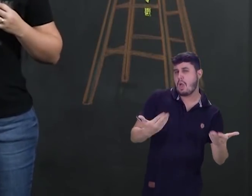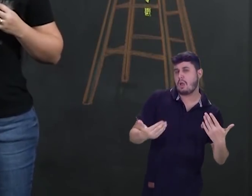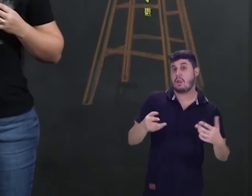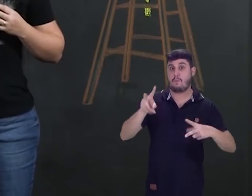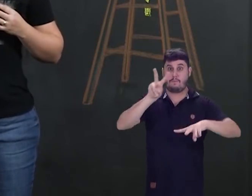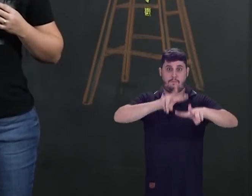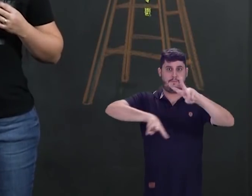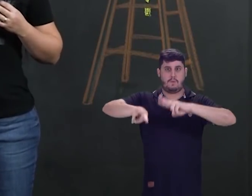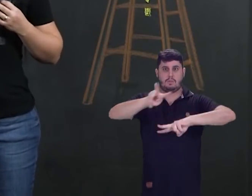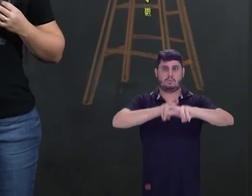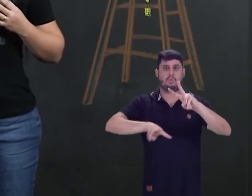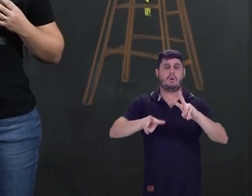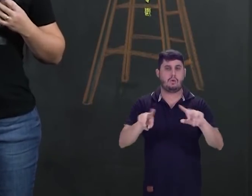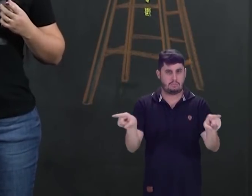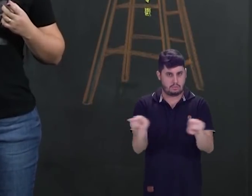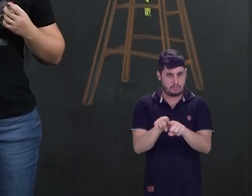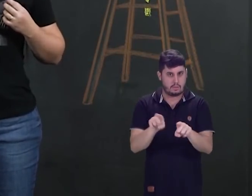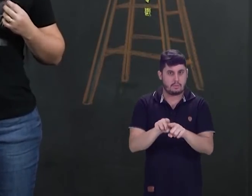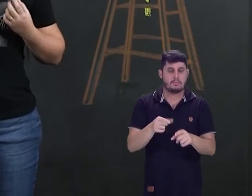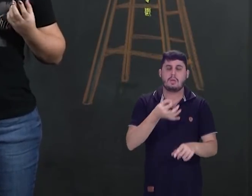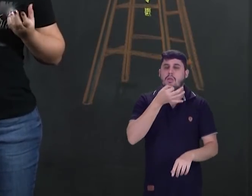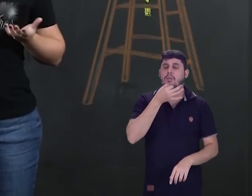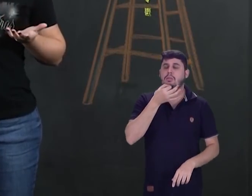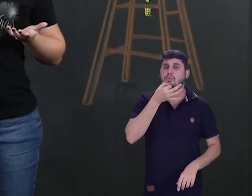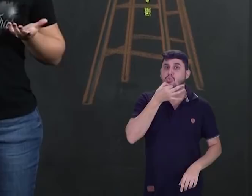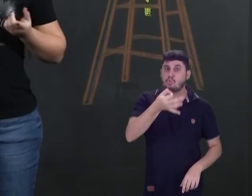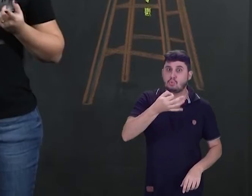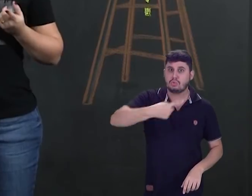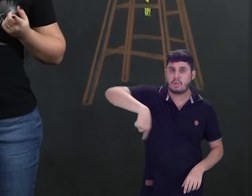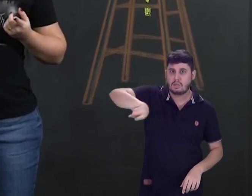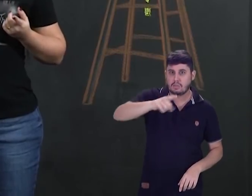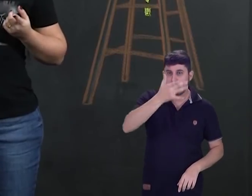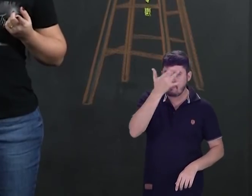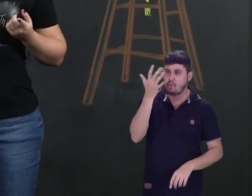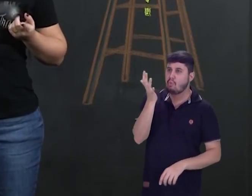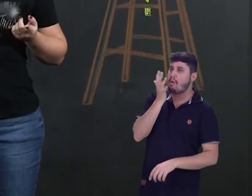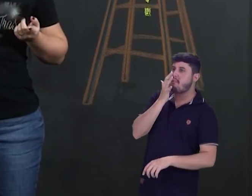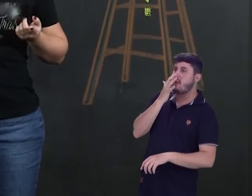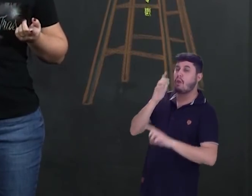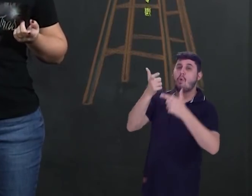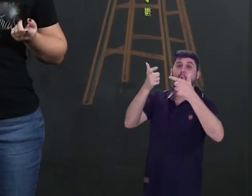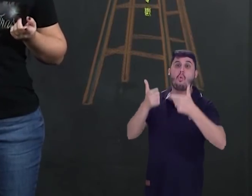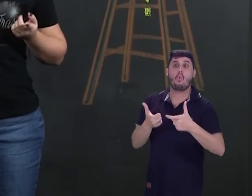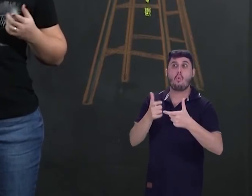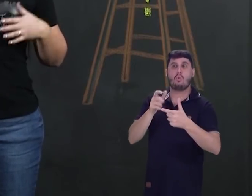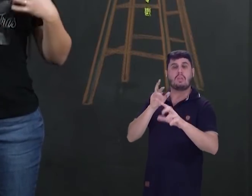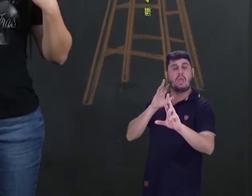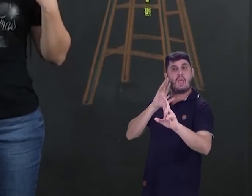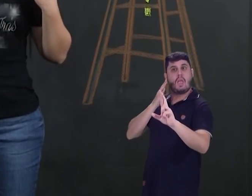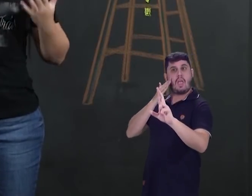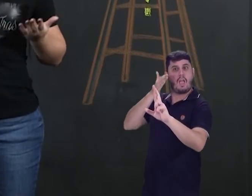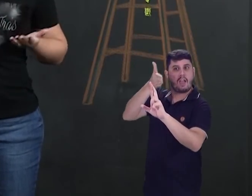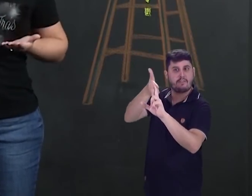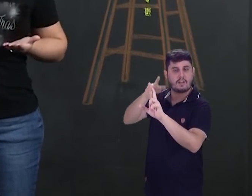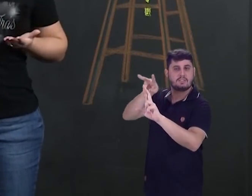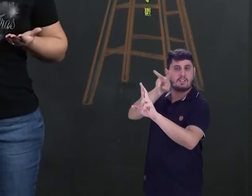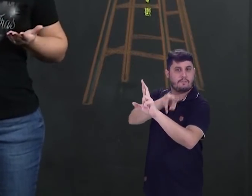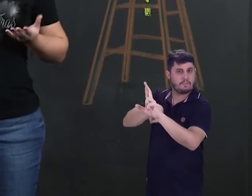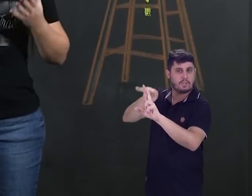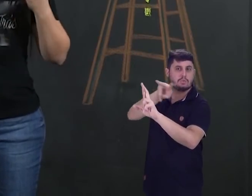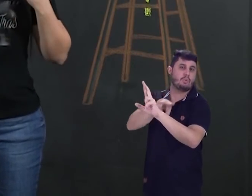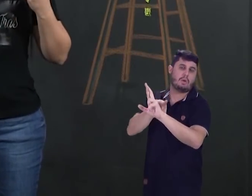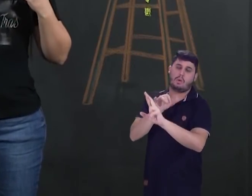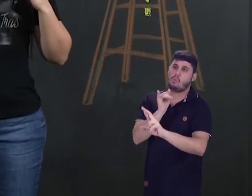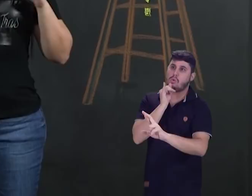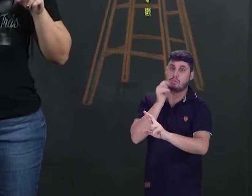e trabalham com a atenção. Eles sugerem, por exemplo, para o observador para onde ele deve olhar para a imagem sem falar isso para